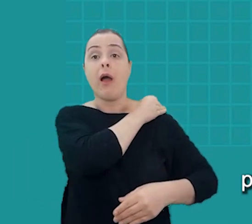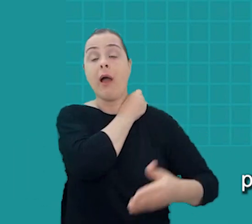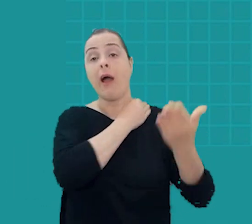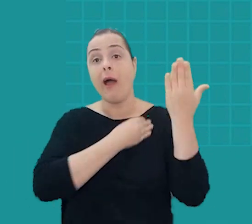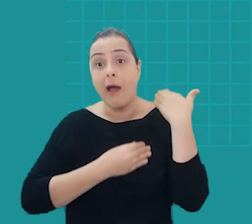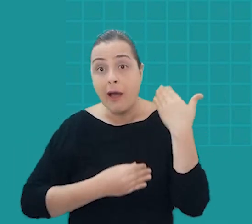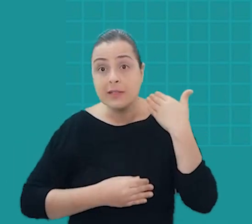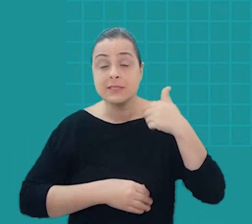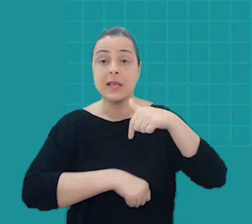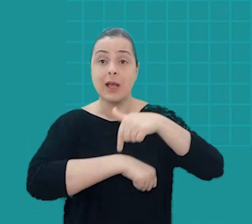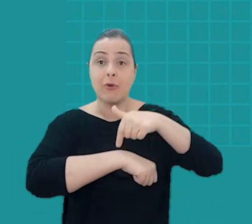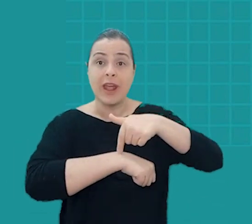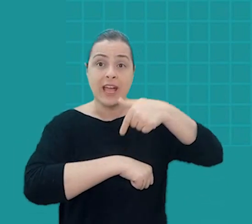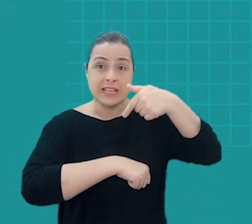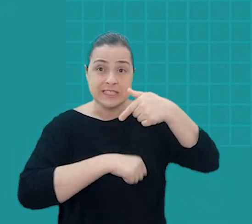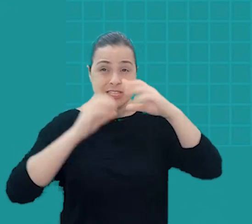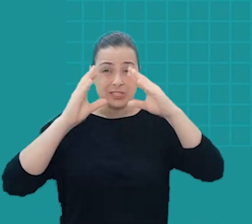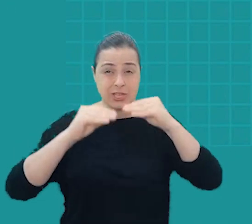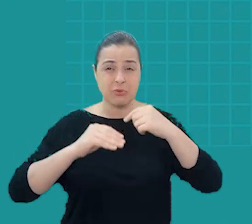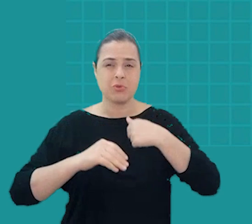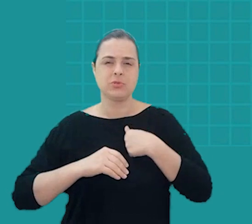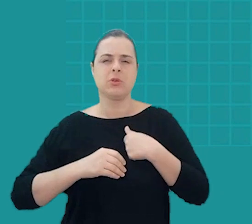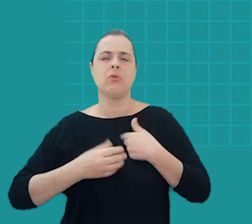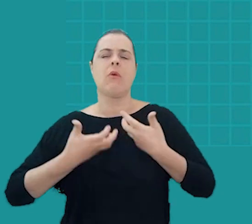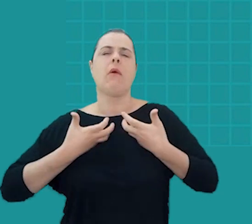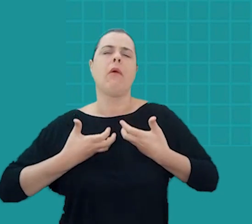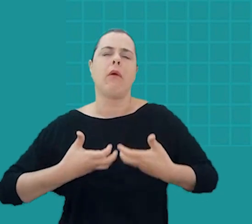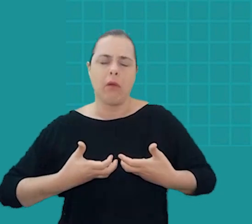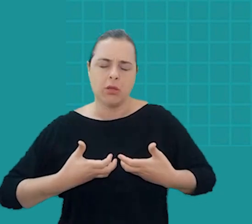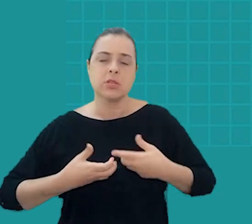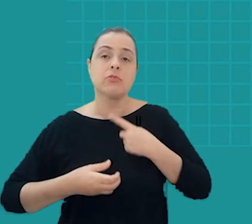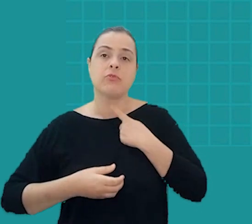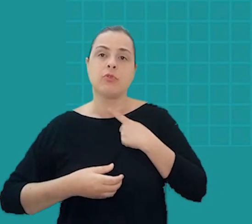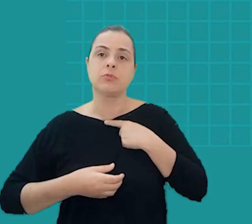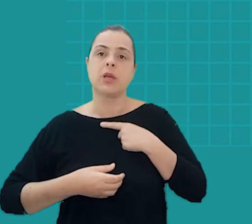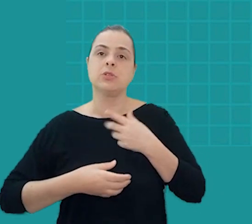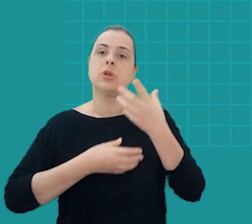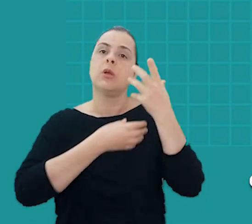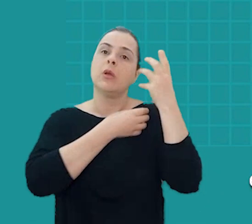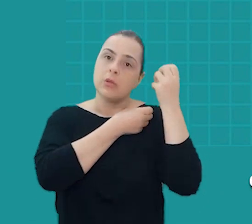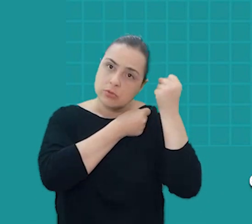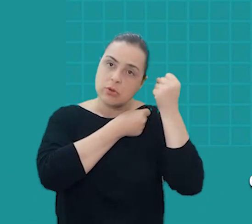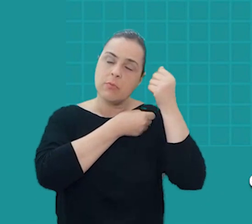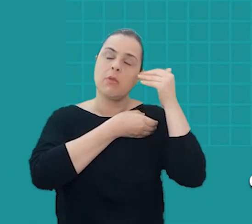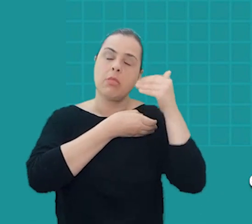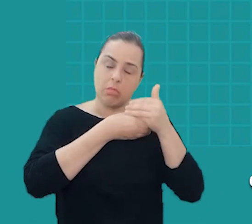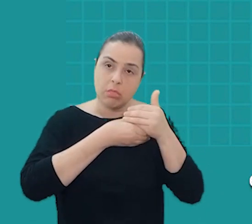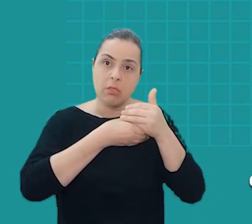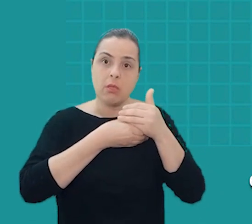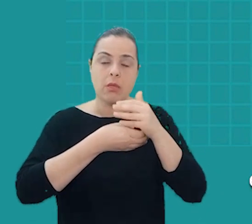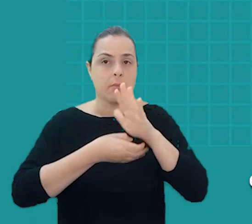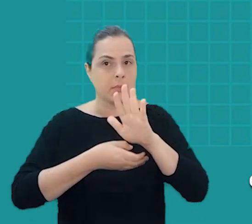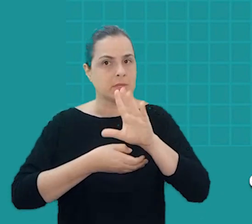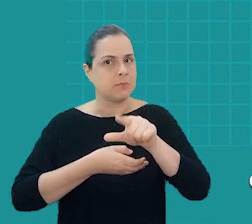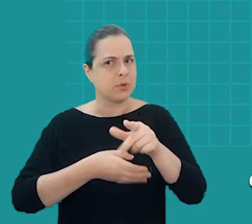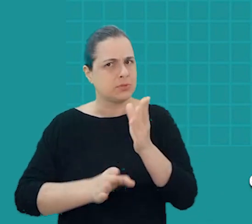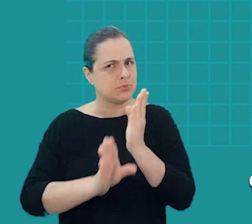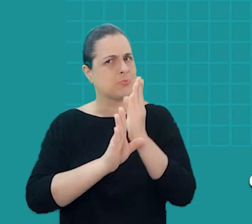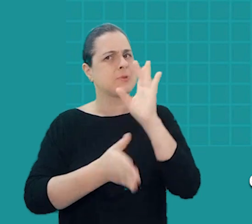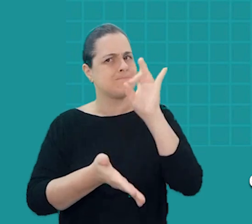eu estava esgotado, queria dormir. E aí, com isso, puta, realmente, como a acessibilidade